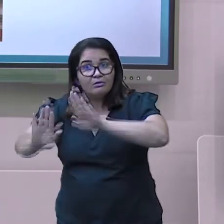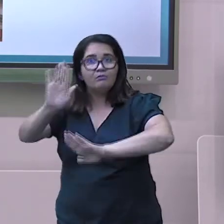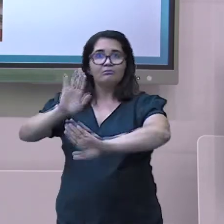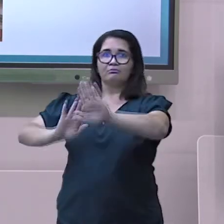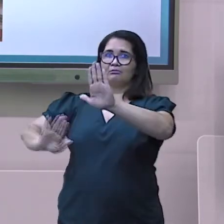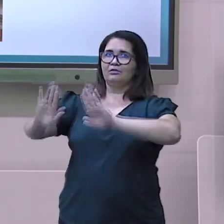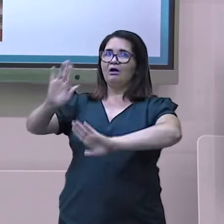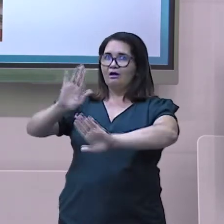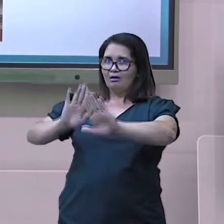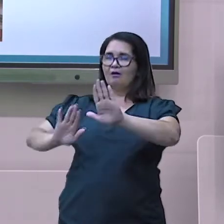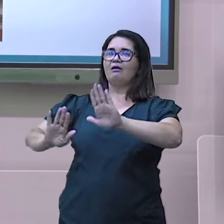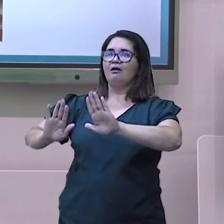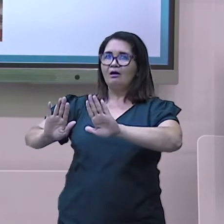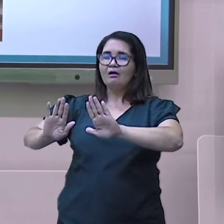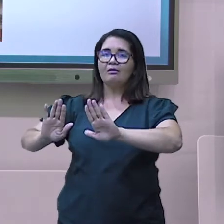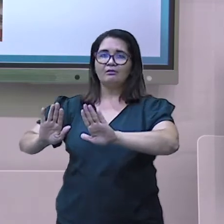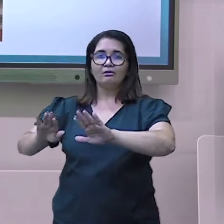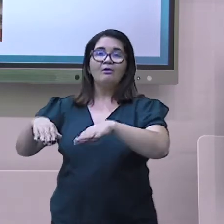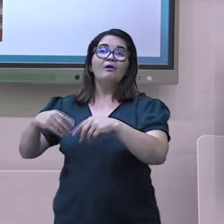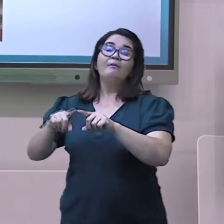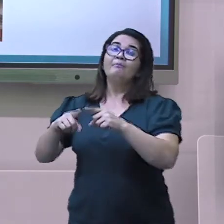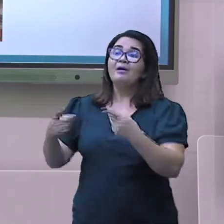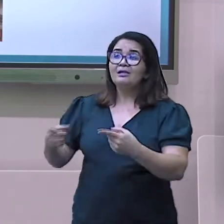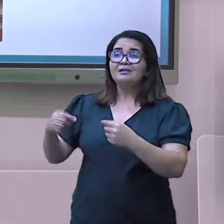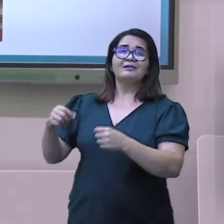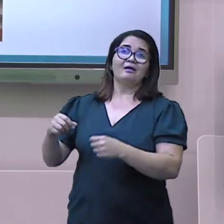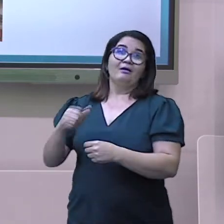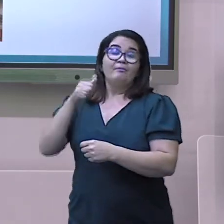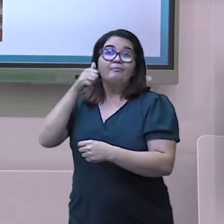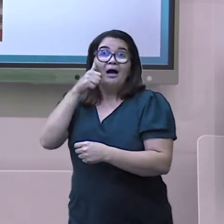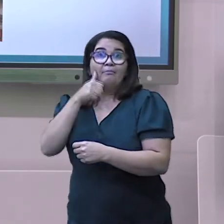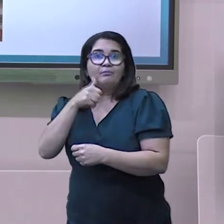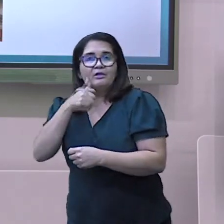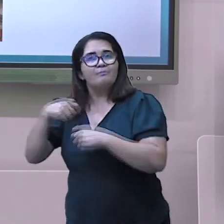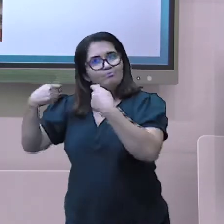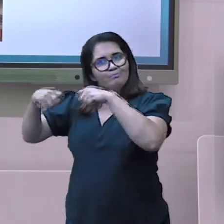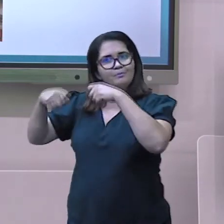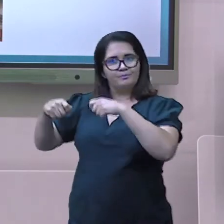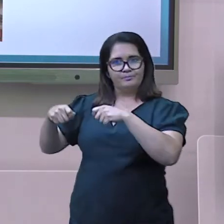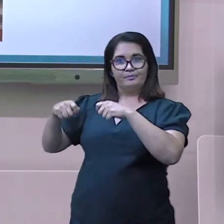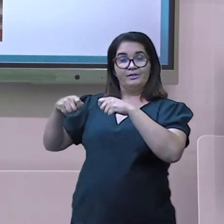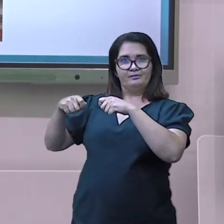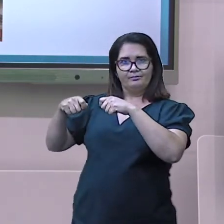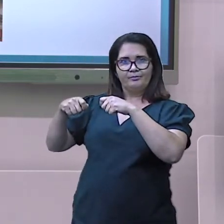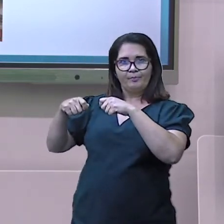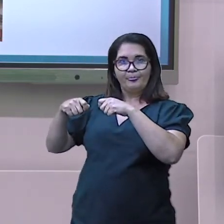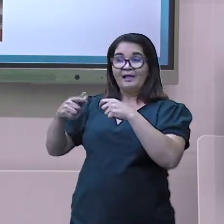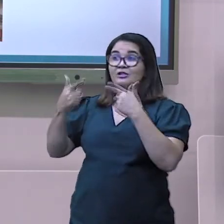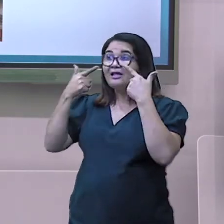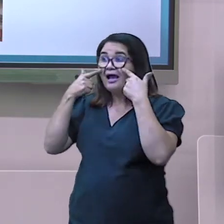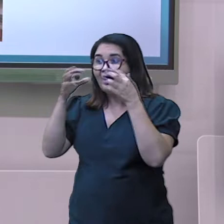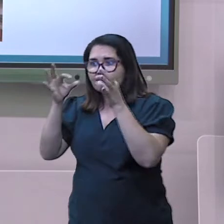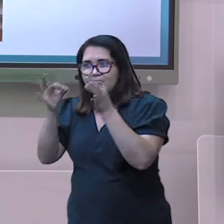provocando nenhuma ação a ela mesma. Mas ela poderia colocar fogo na casa. Então,